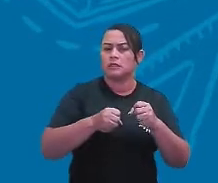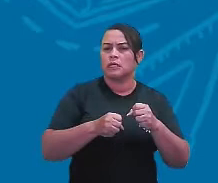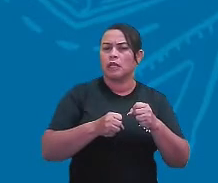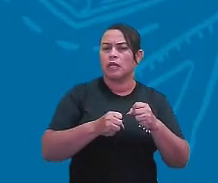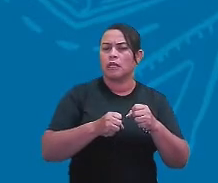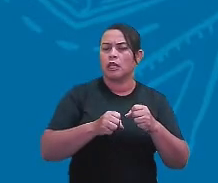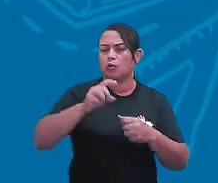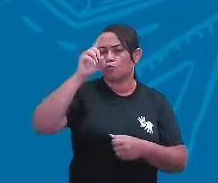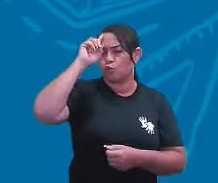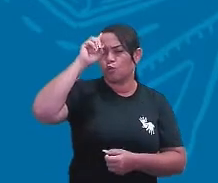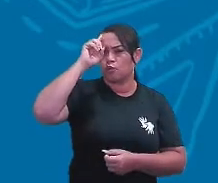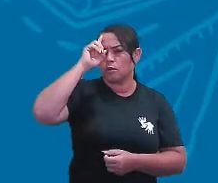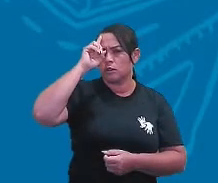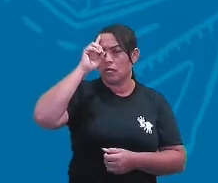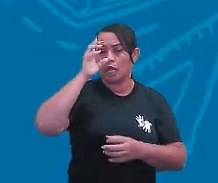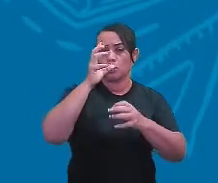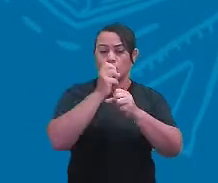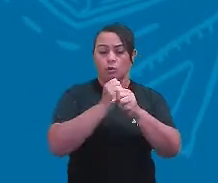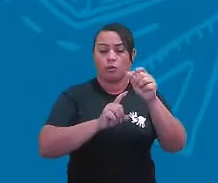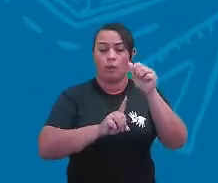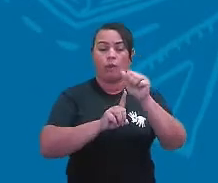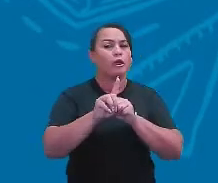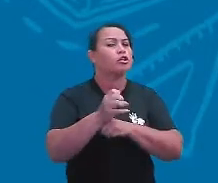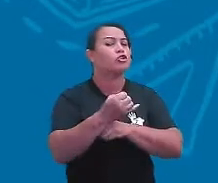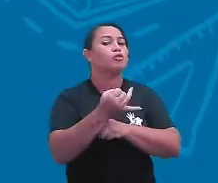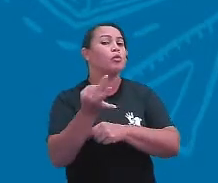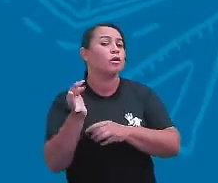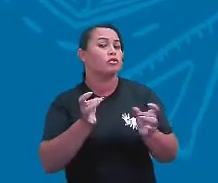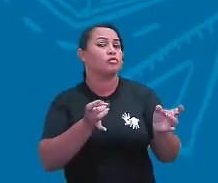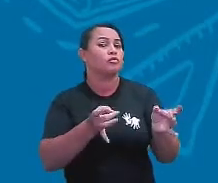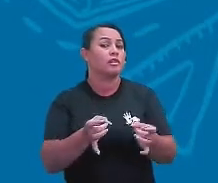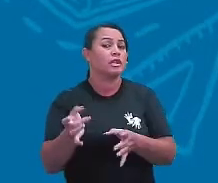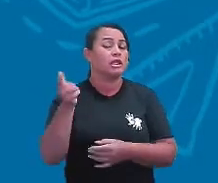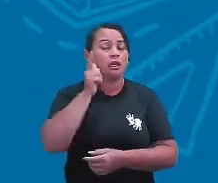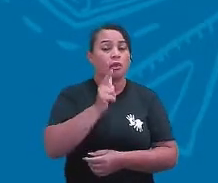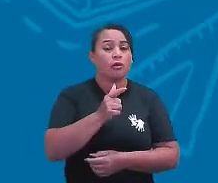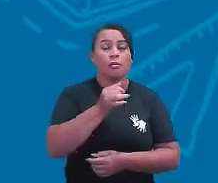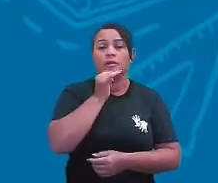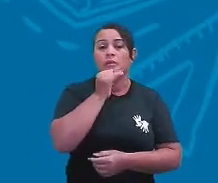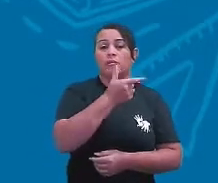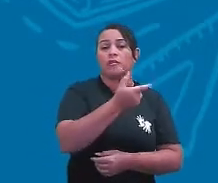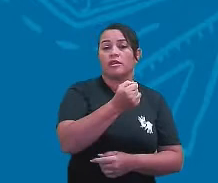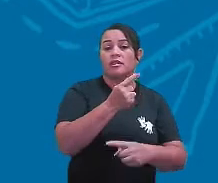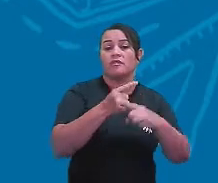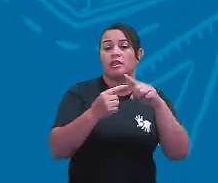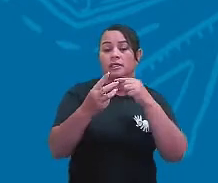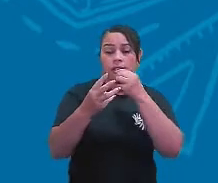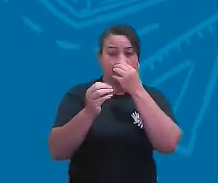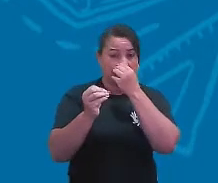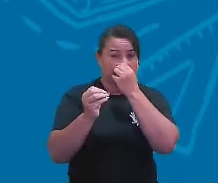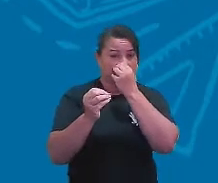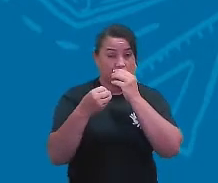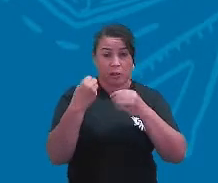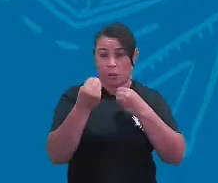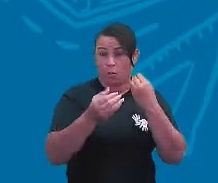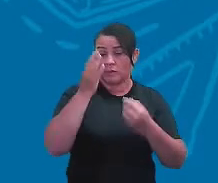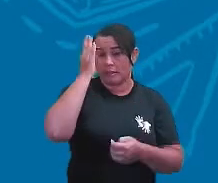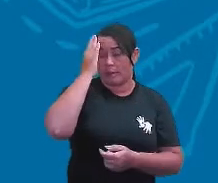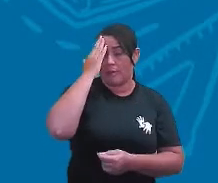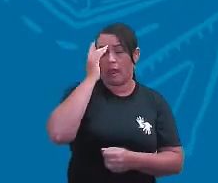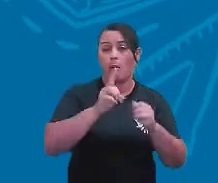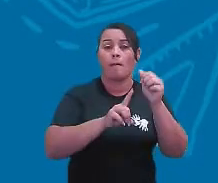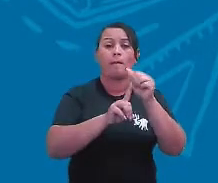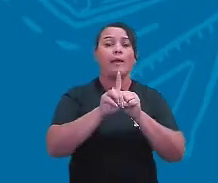ele vendeu? Então, se foi por dia 20, eu tenho que calcular 20 vezes 30, porque eu quero saber o mês completo. Então, eu não